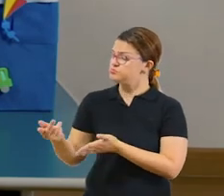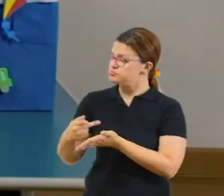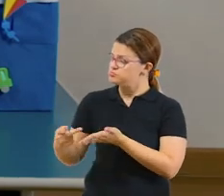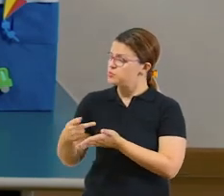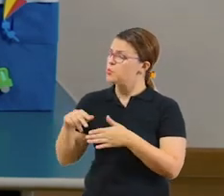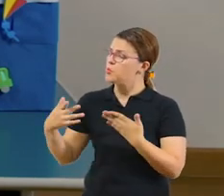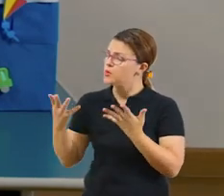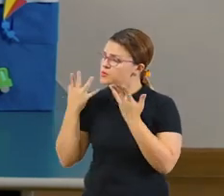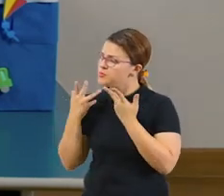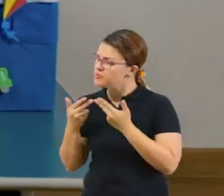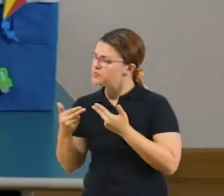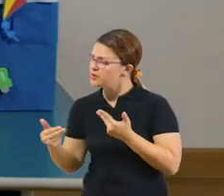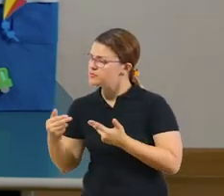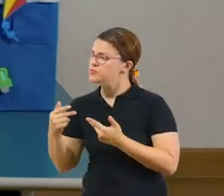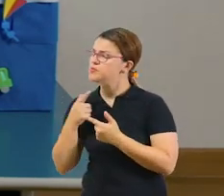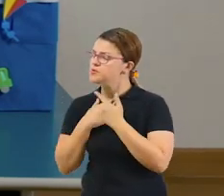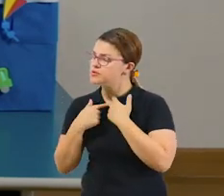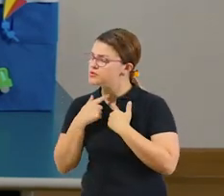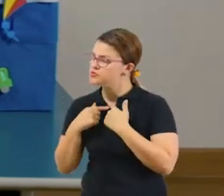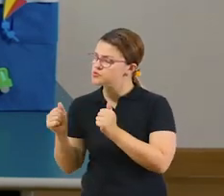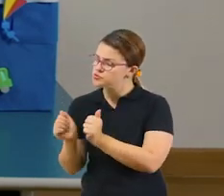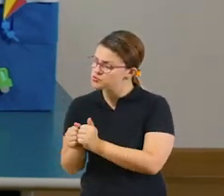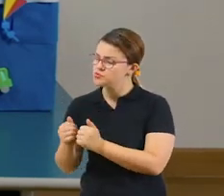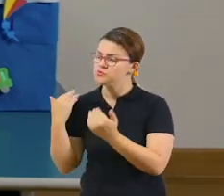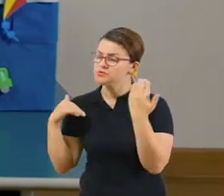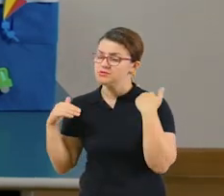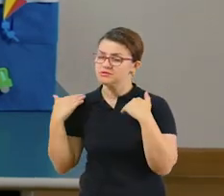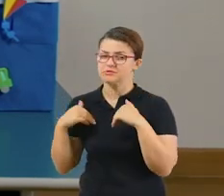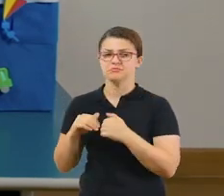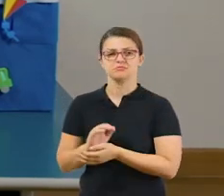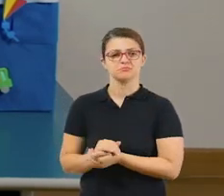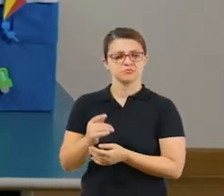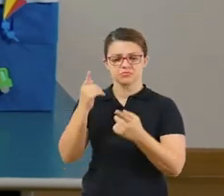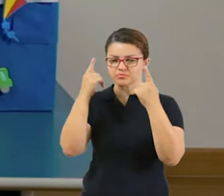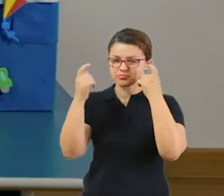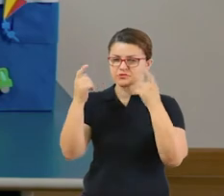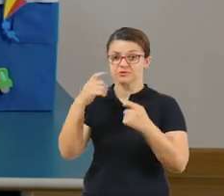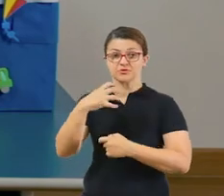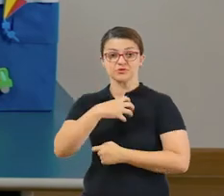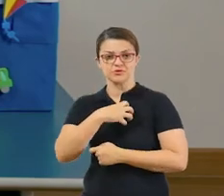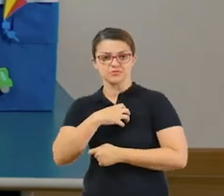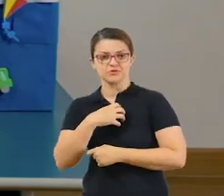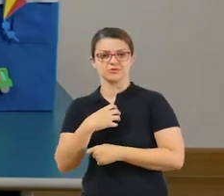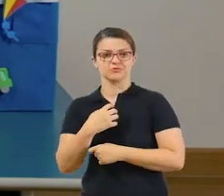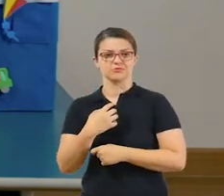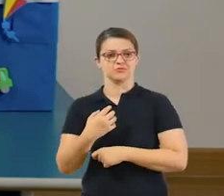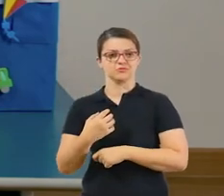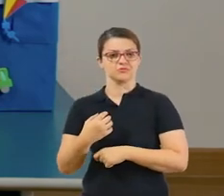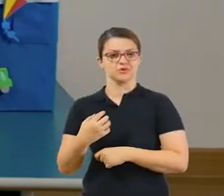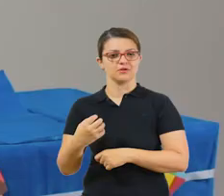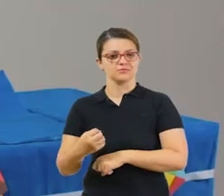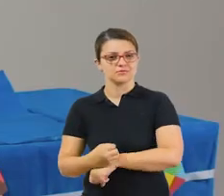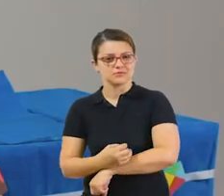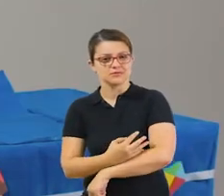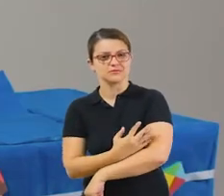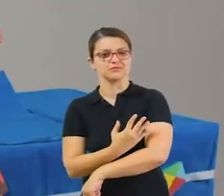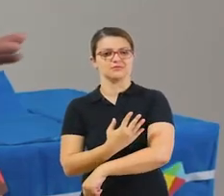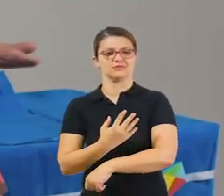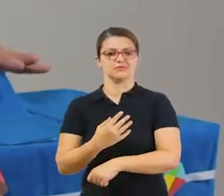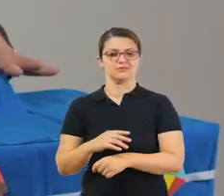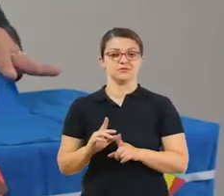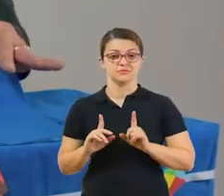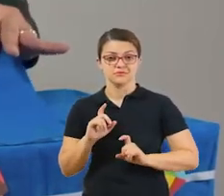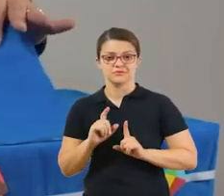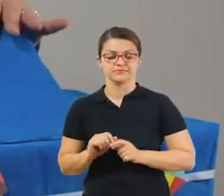Esta atividade estimula na criança ideias, sentimentos, expressões, que isso é muito importante. Nossa